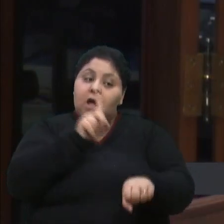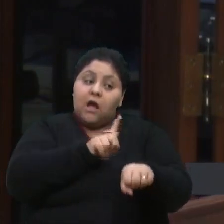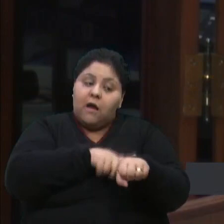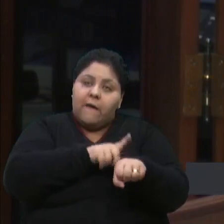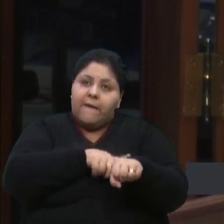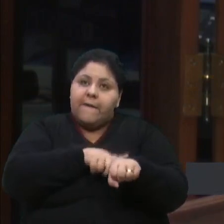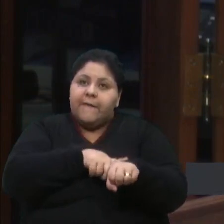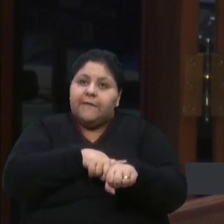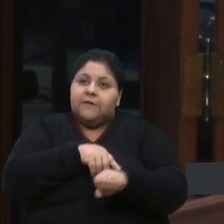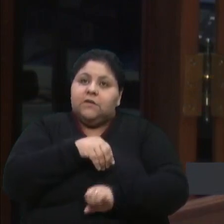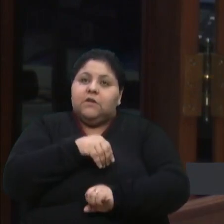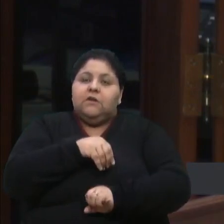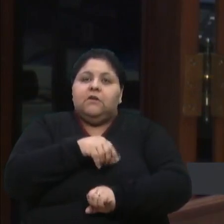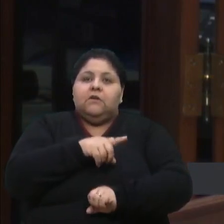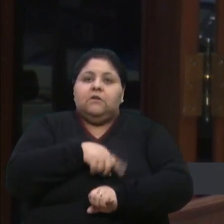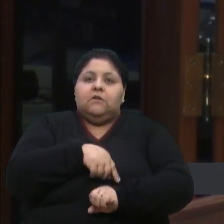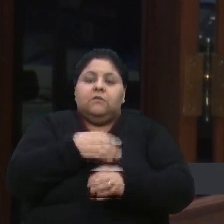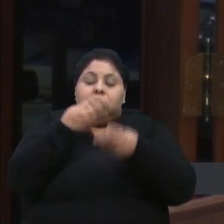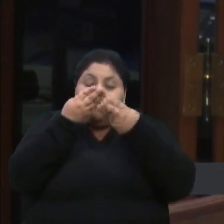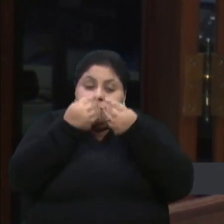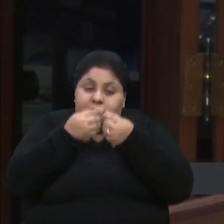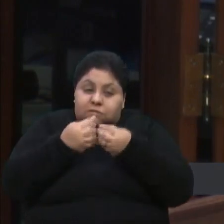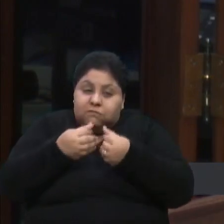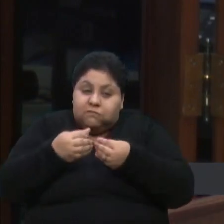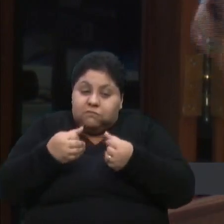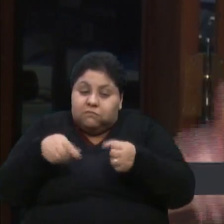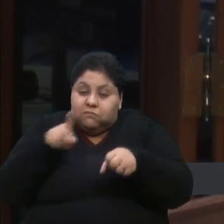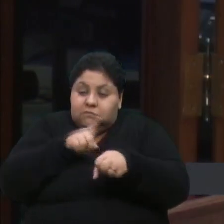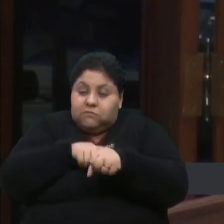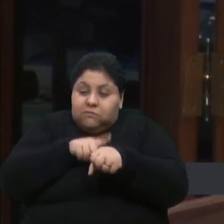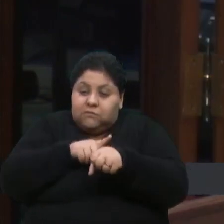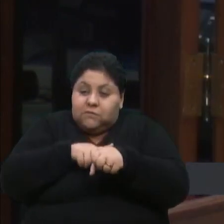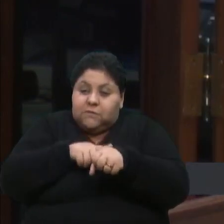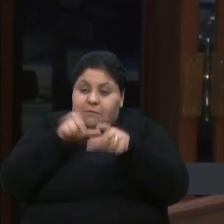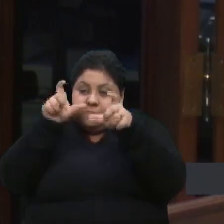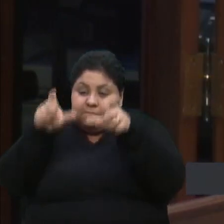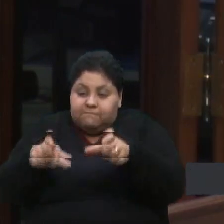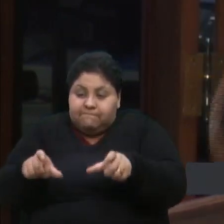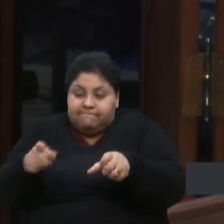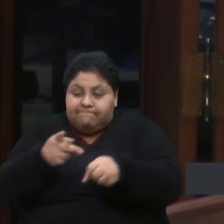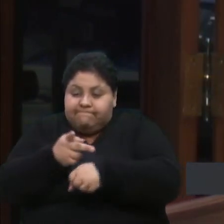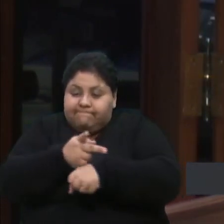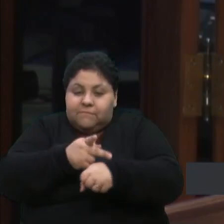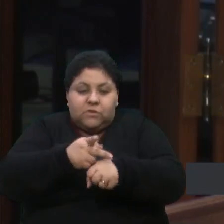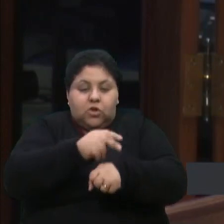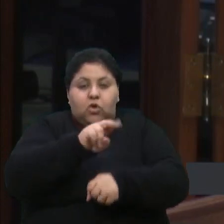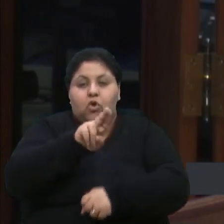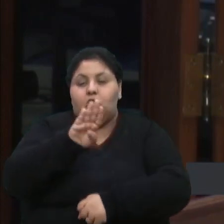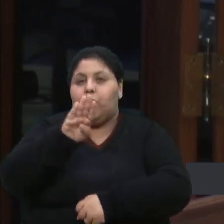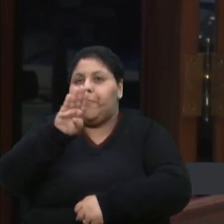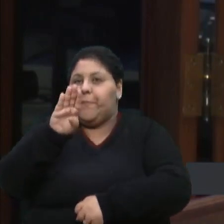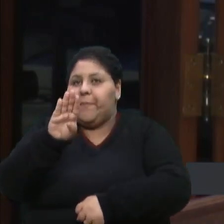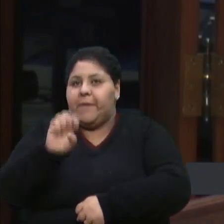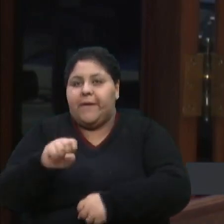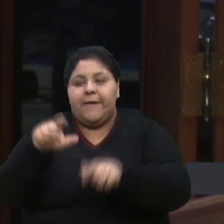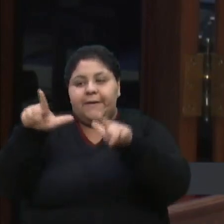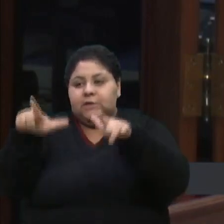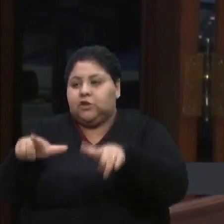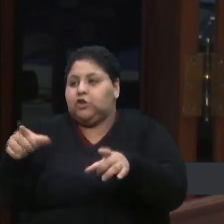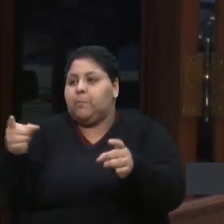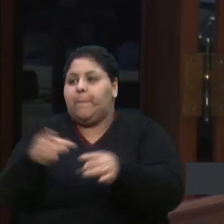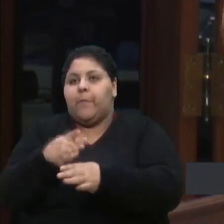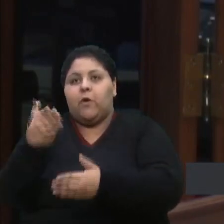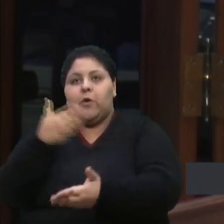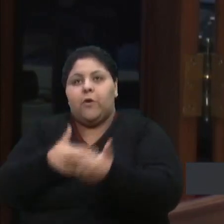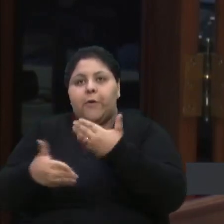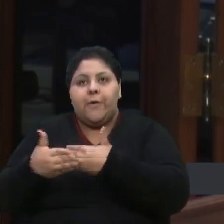estão fragilizadas, um momento onde a pessoa procura a UBS, procura a unidade de pronto atendimento, é um momento onde a pessoa